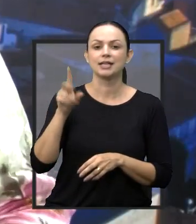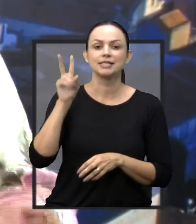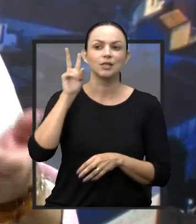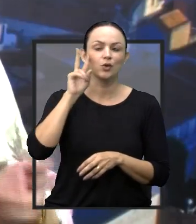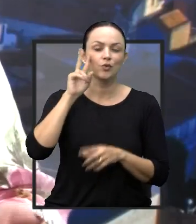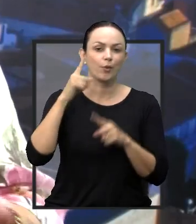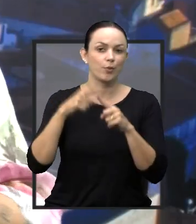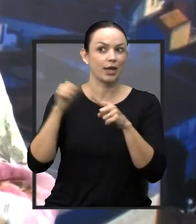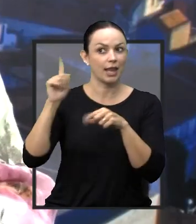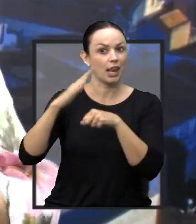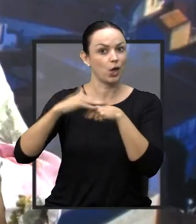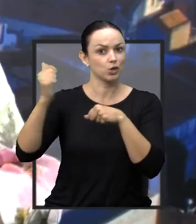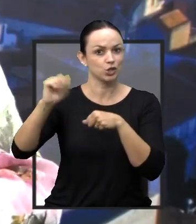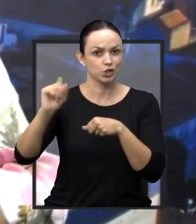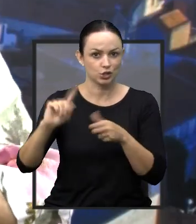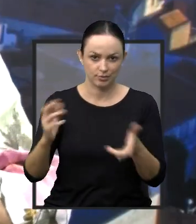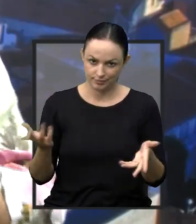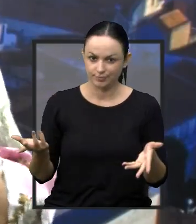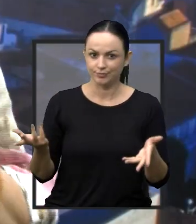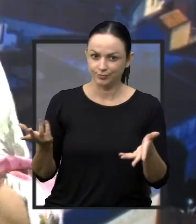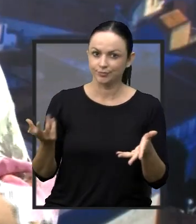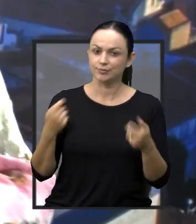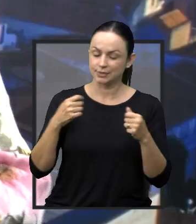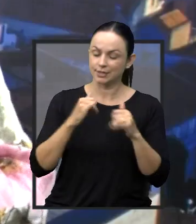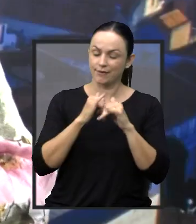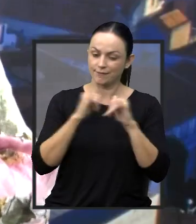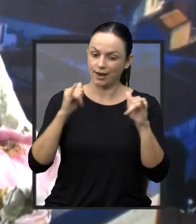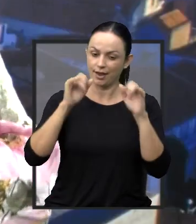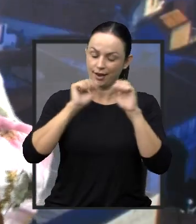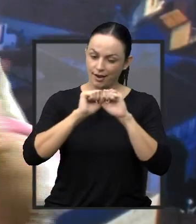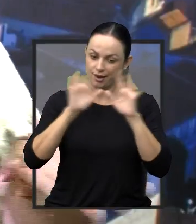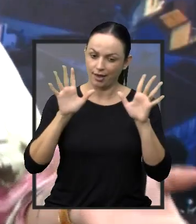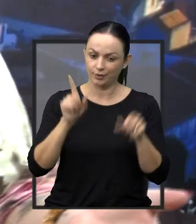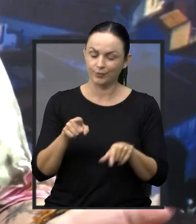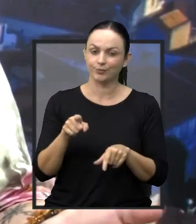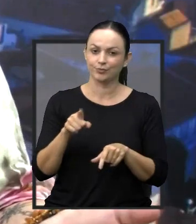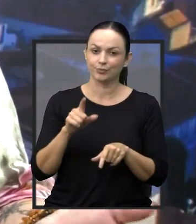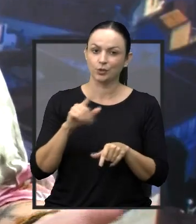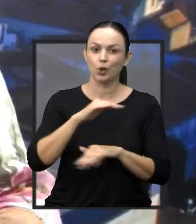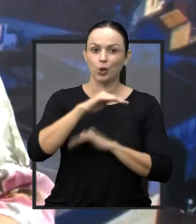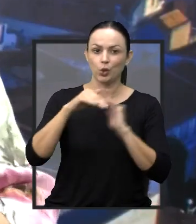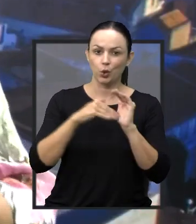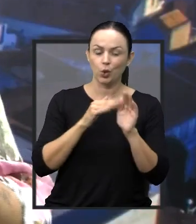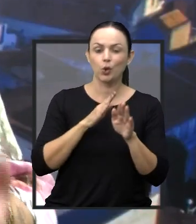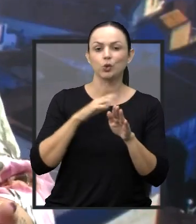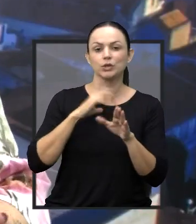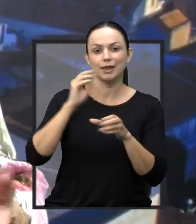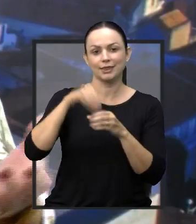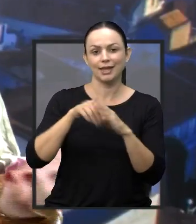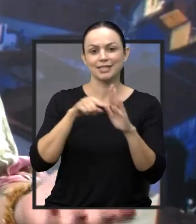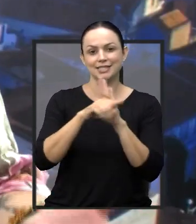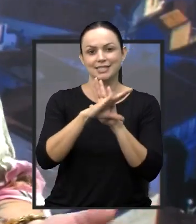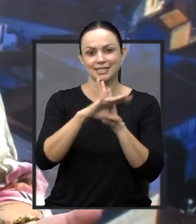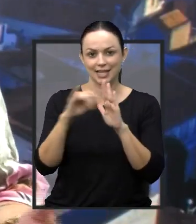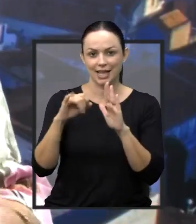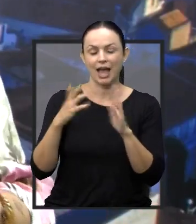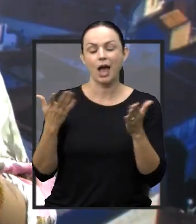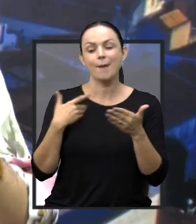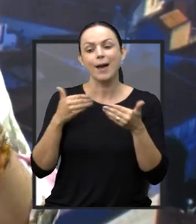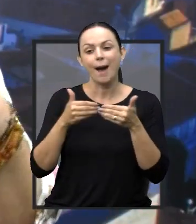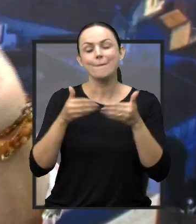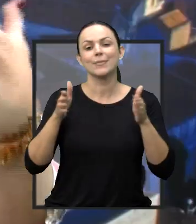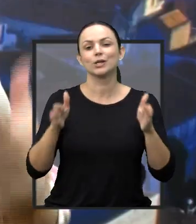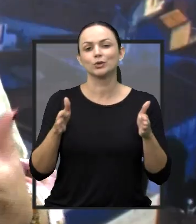não chama, né? Isso que fique bem claro, né? A gente precisa frisar isso. Estão todos na SEI, então nós temos mais a